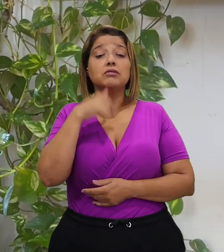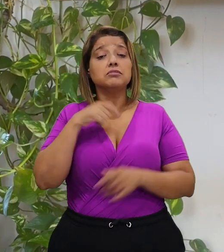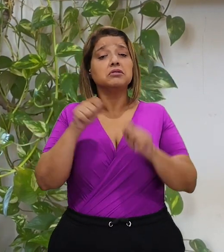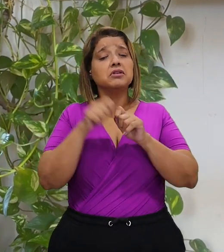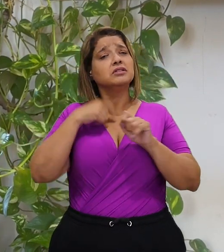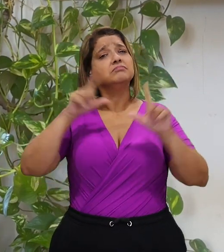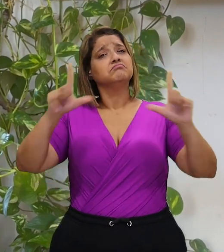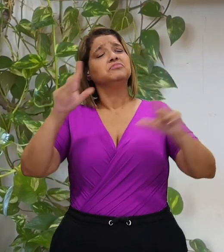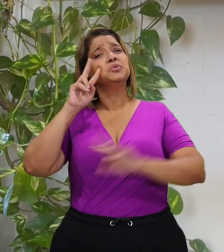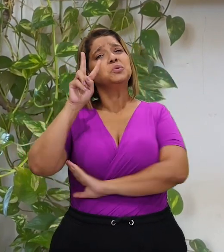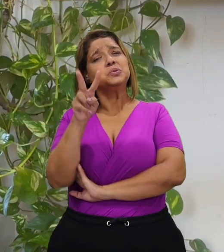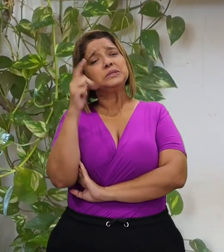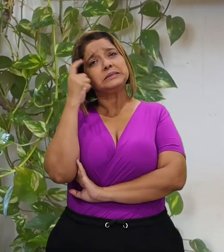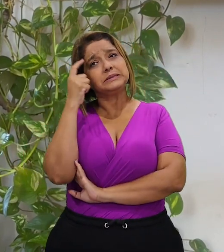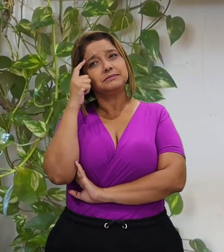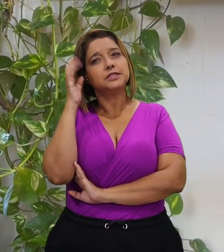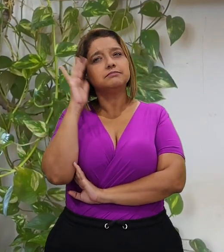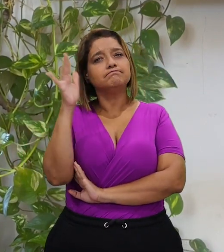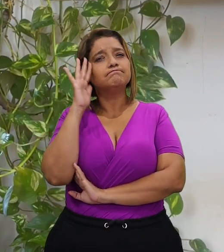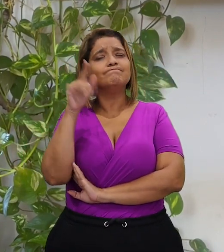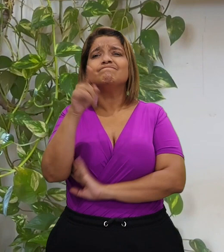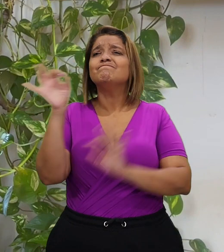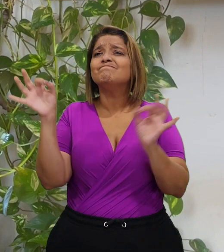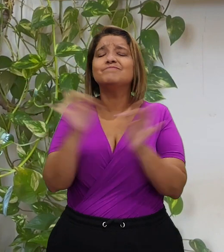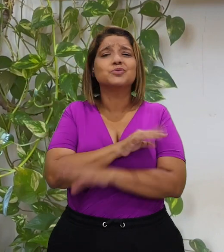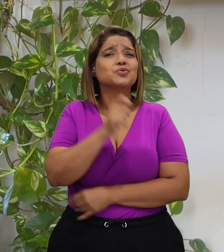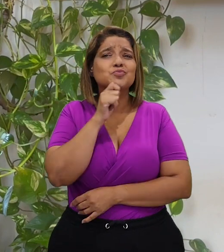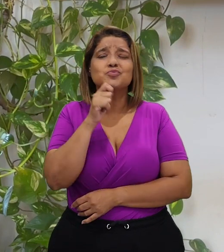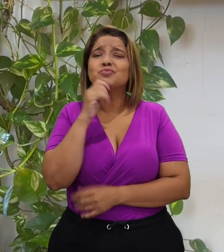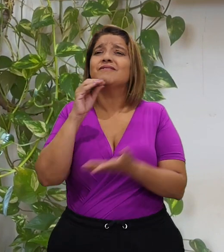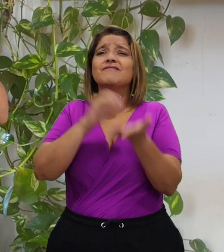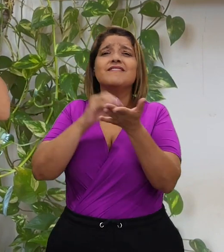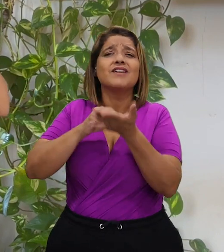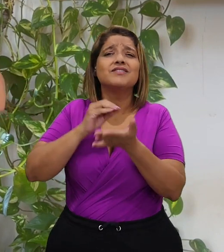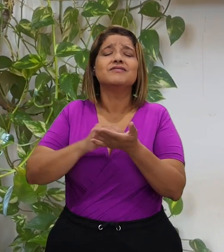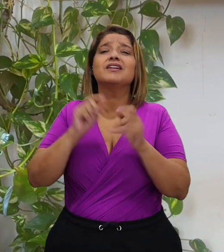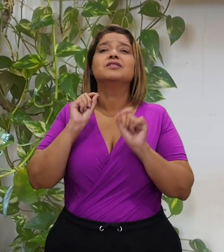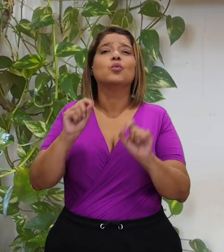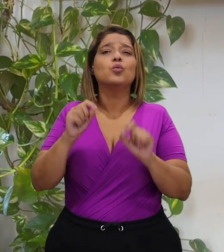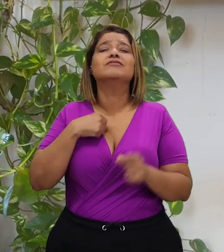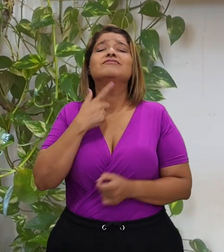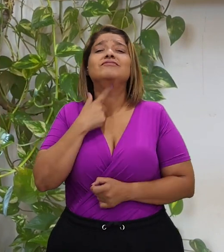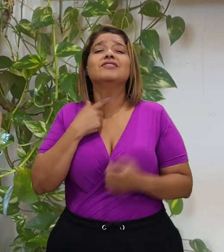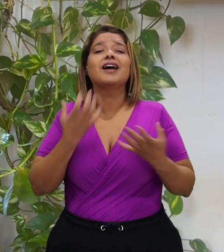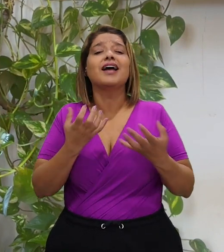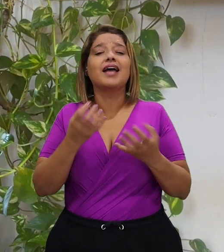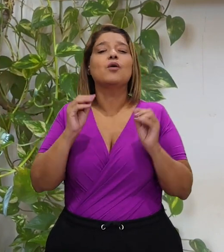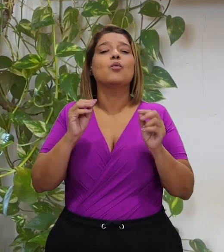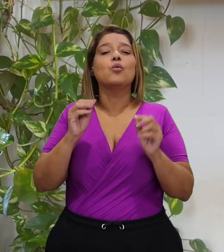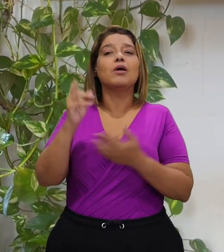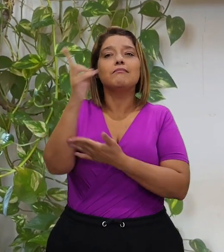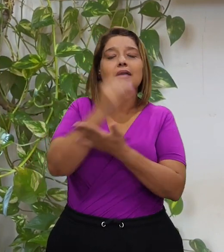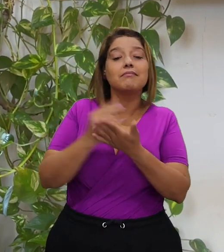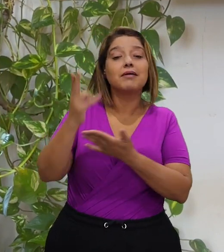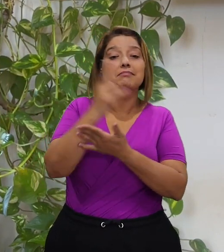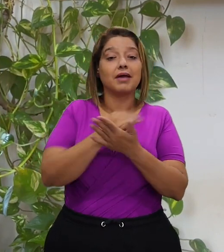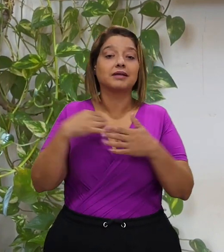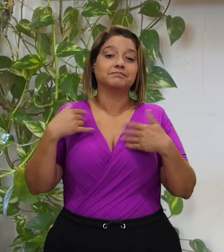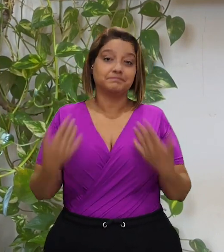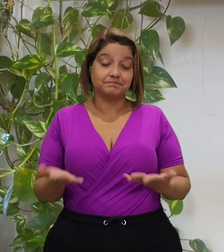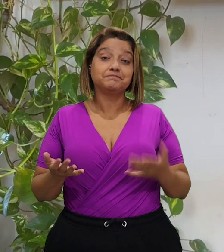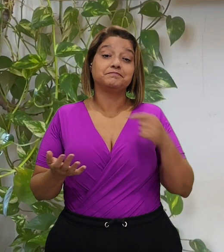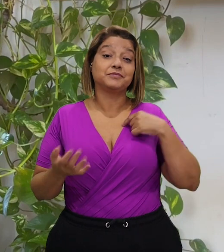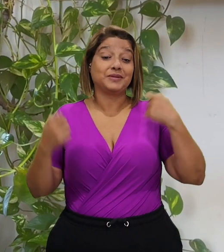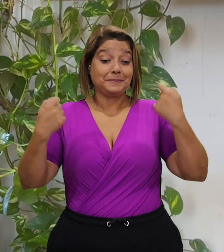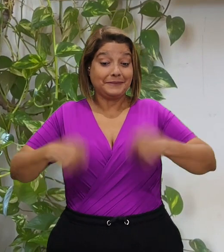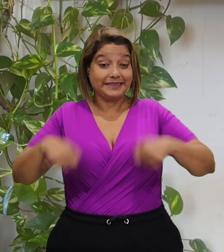assim, rapidinho, questão de horas, mas tem tela que ela nasce, ela precisa de um tempo de maturação. Por exemplo, eu